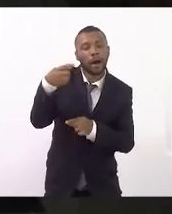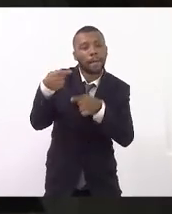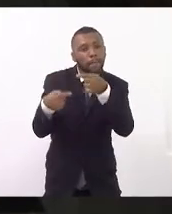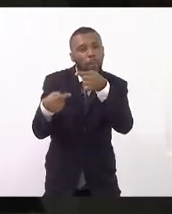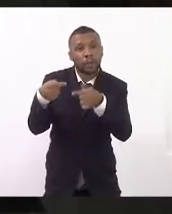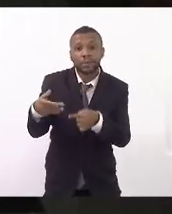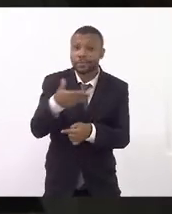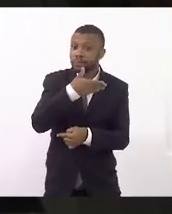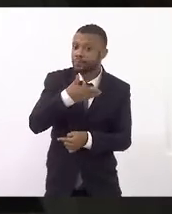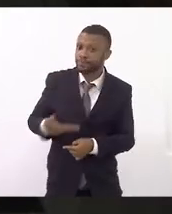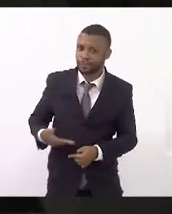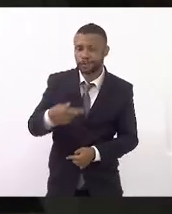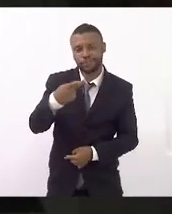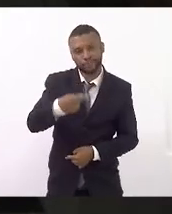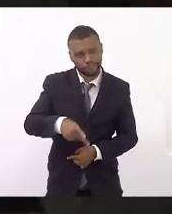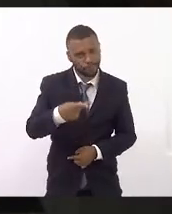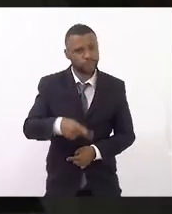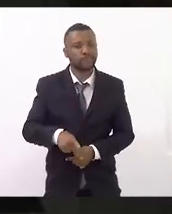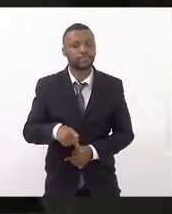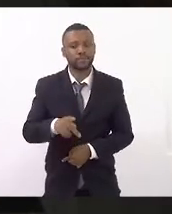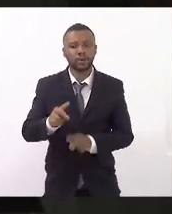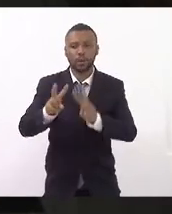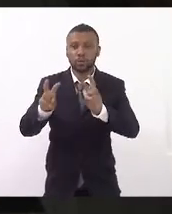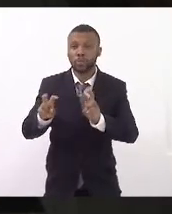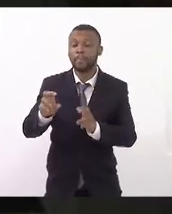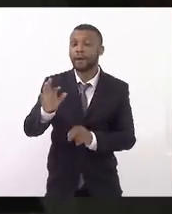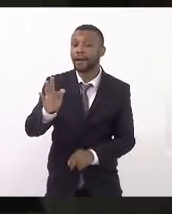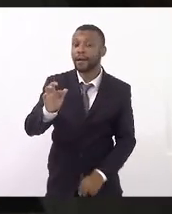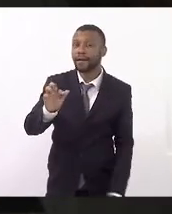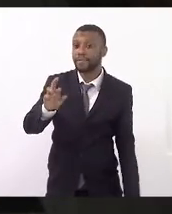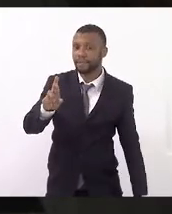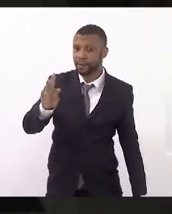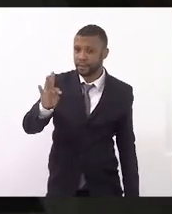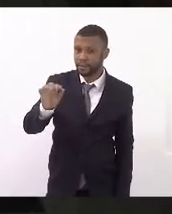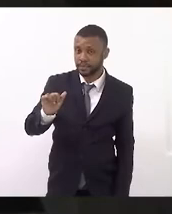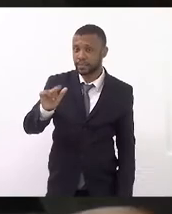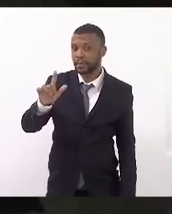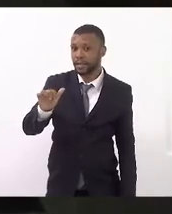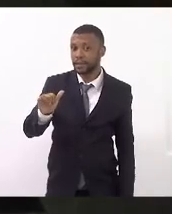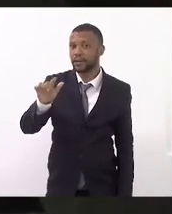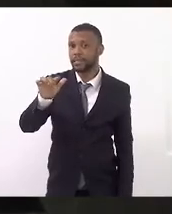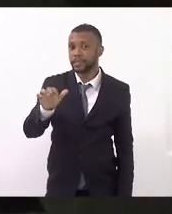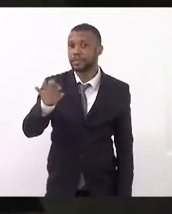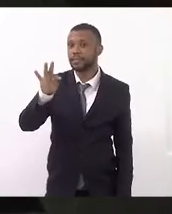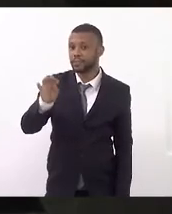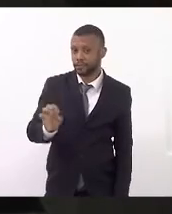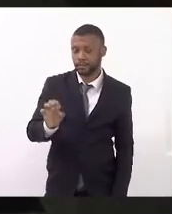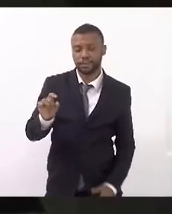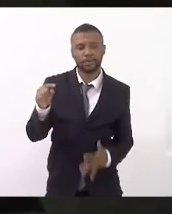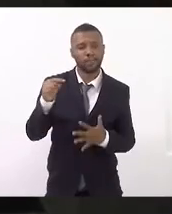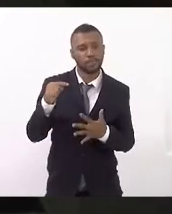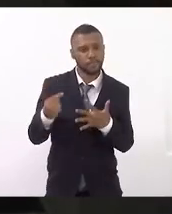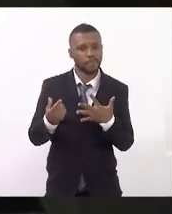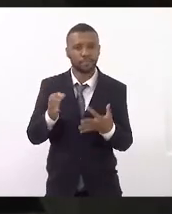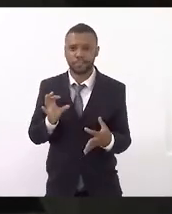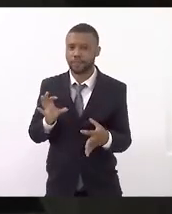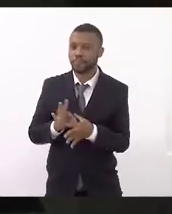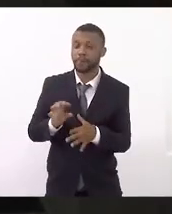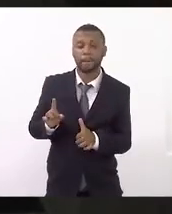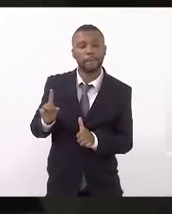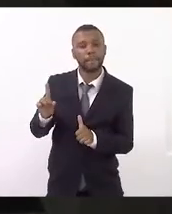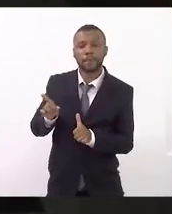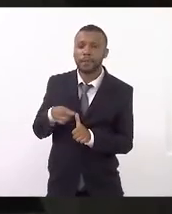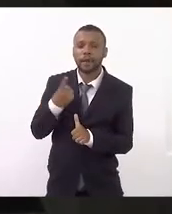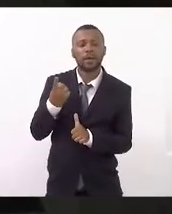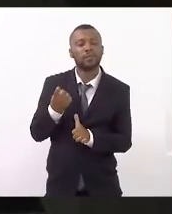de fertilizantes, né, e dá outras providências. Primeiro, deputada Renata